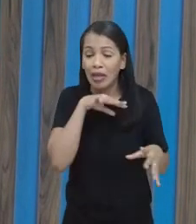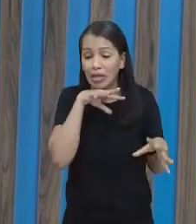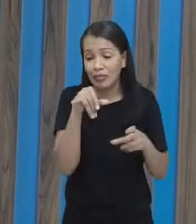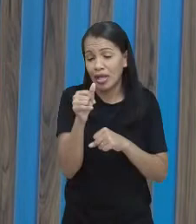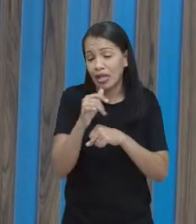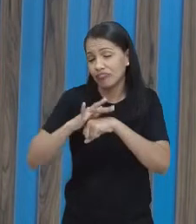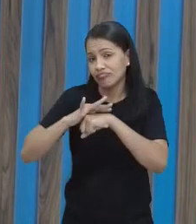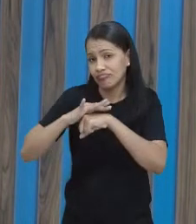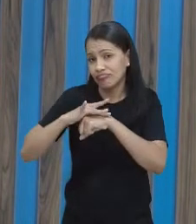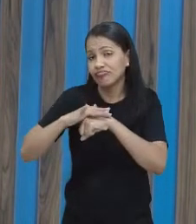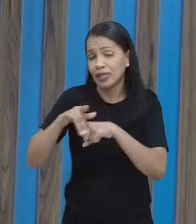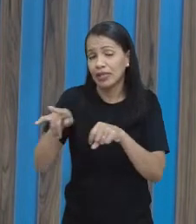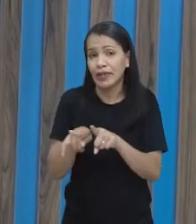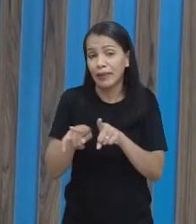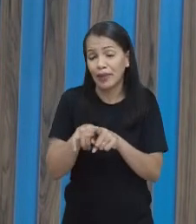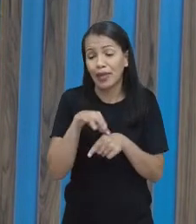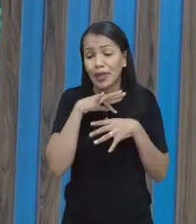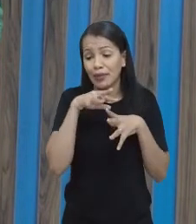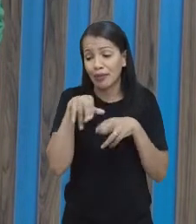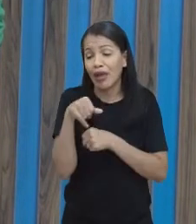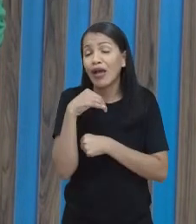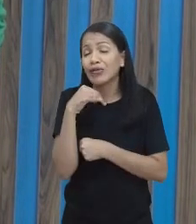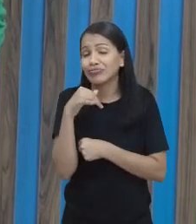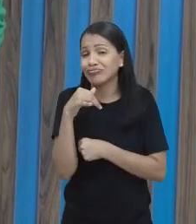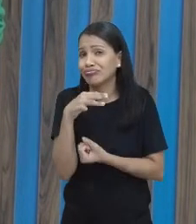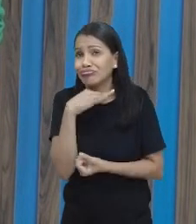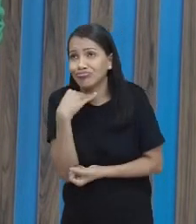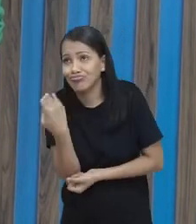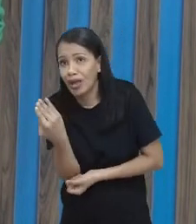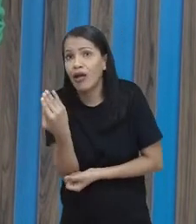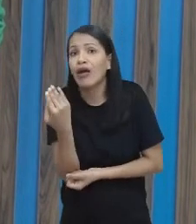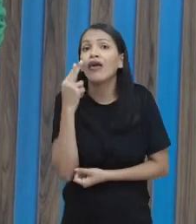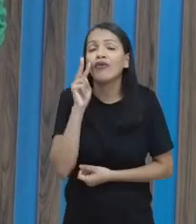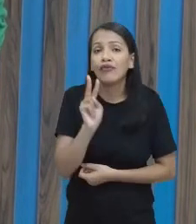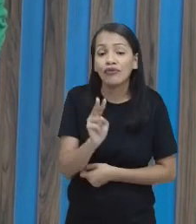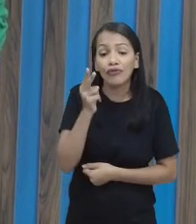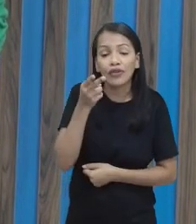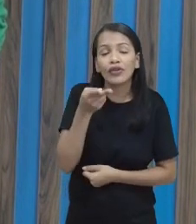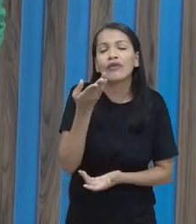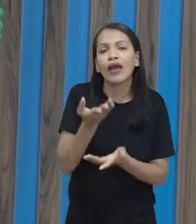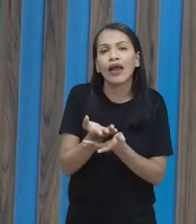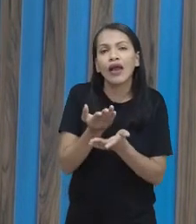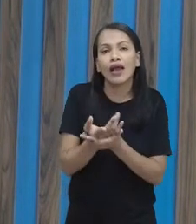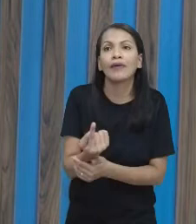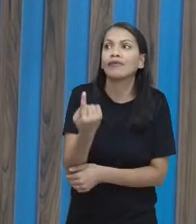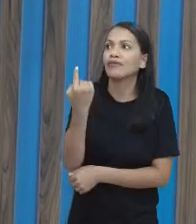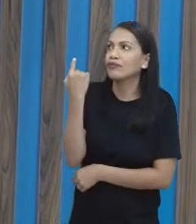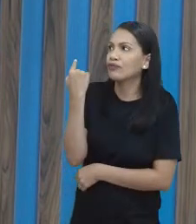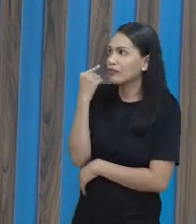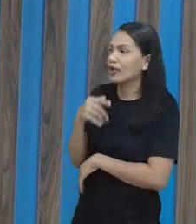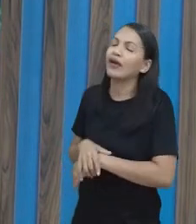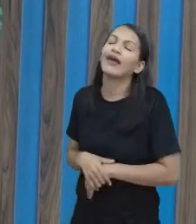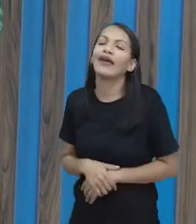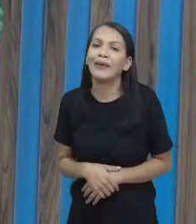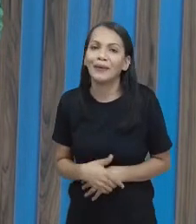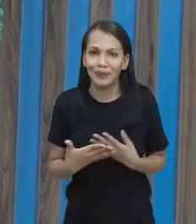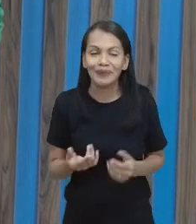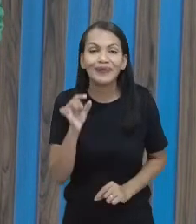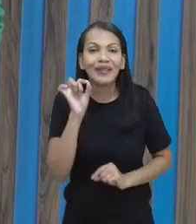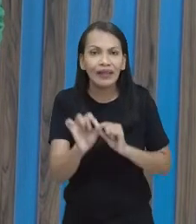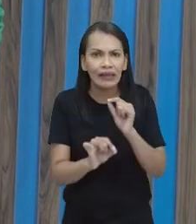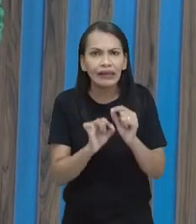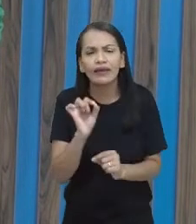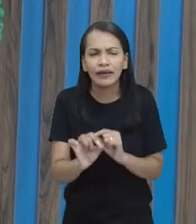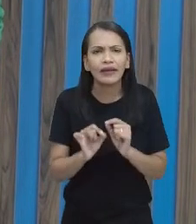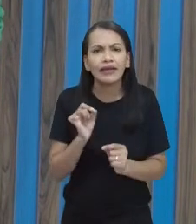até leva à morte de animais, né, a gente já viu até em aulas anteriores essa questão dos animais marinhos, né, que